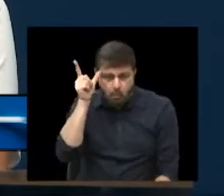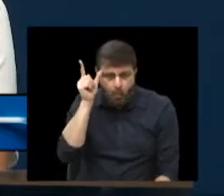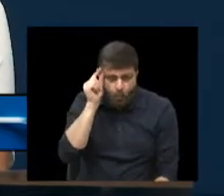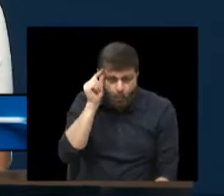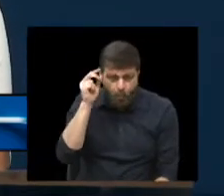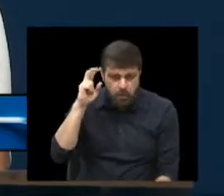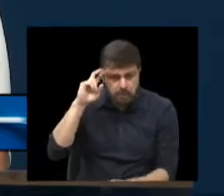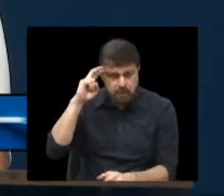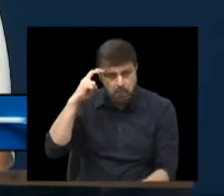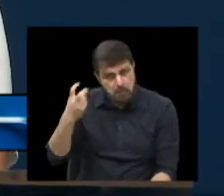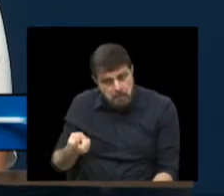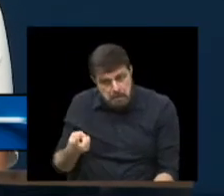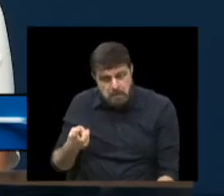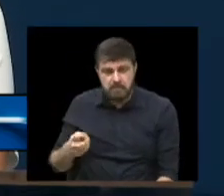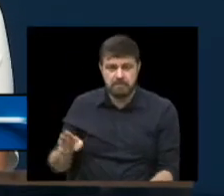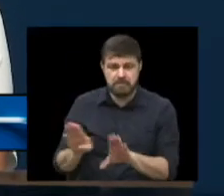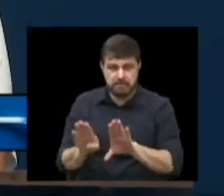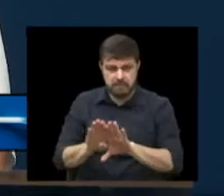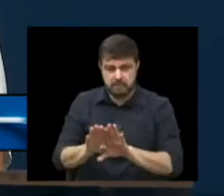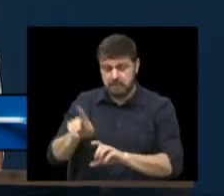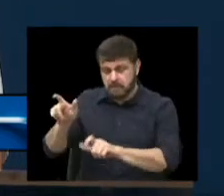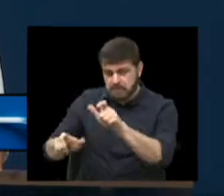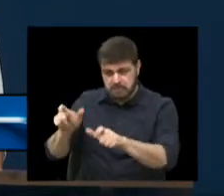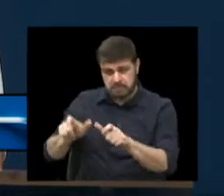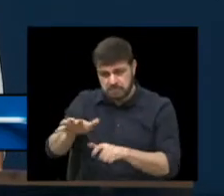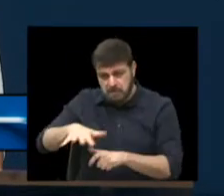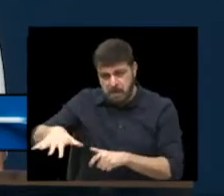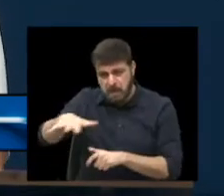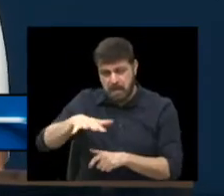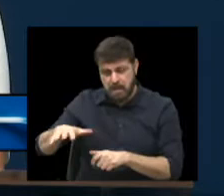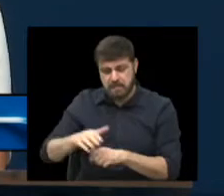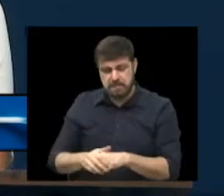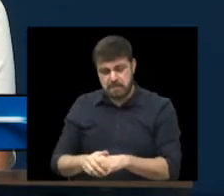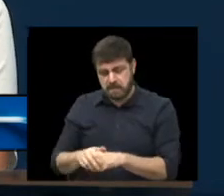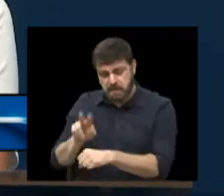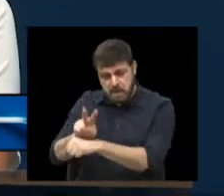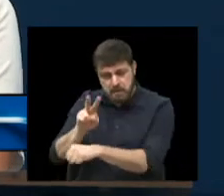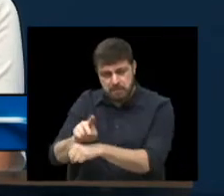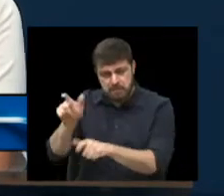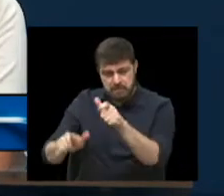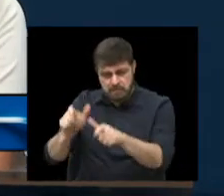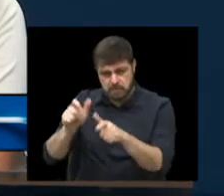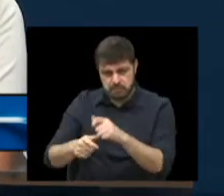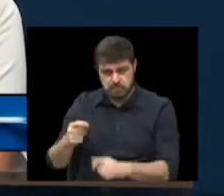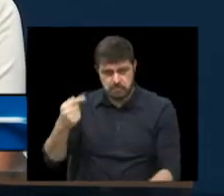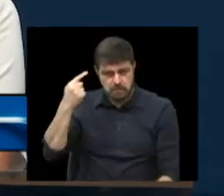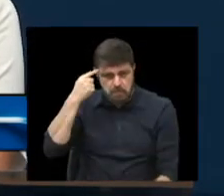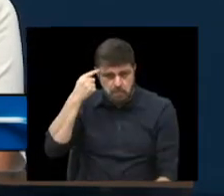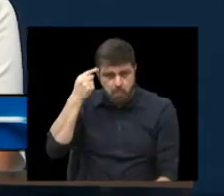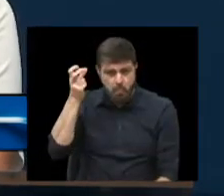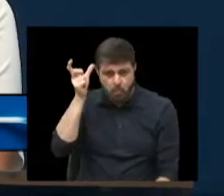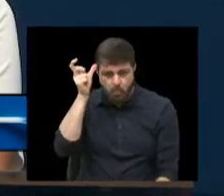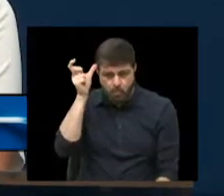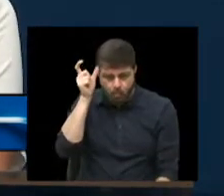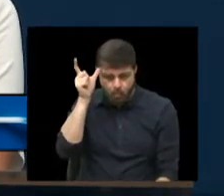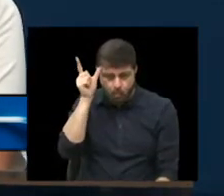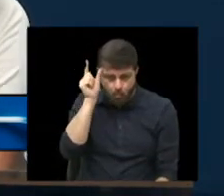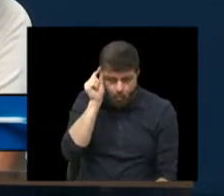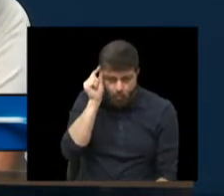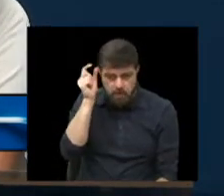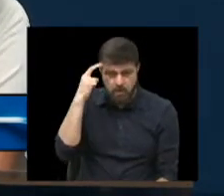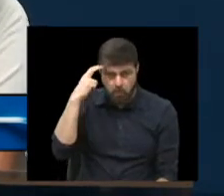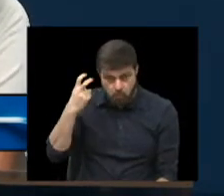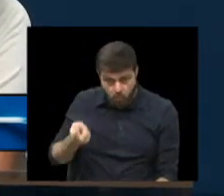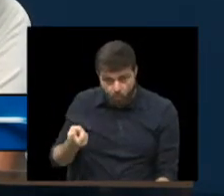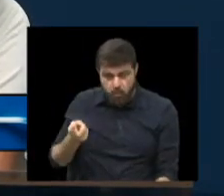de defesa da saúde mental do município de Campinas realizarão um ato no centro da cidade, às 2 horas, no Largo do Rosário, para